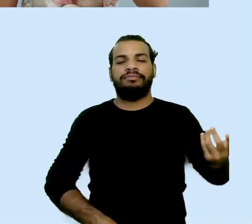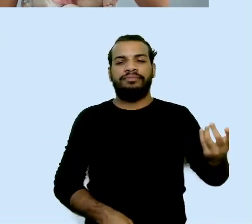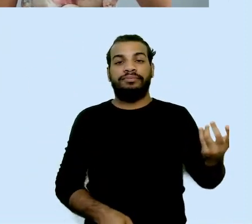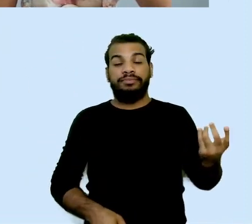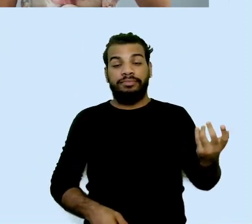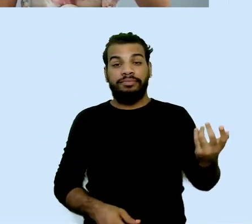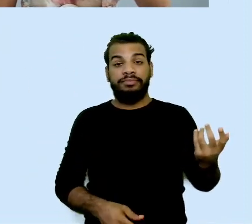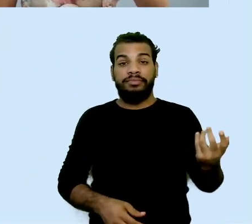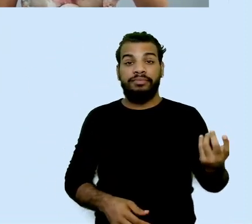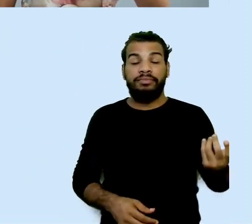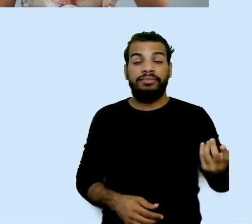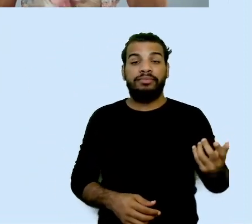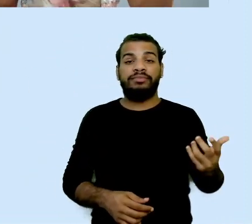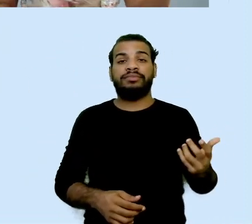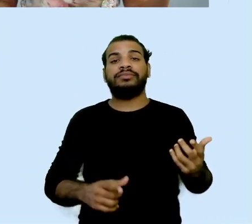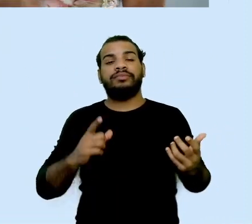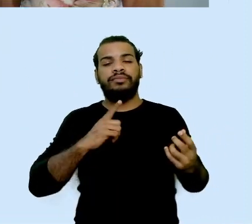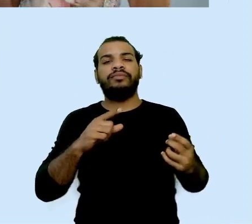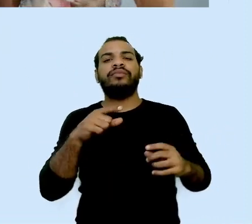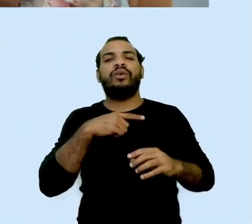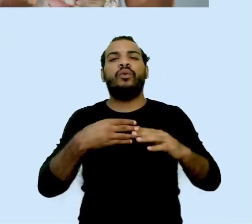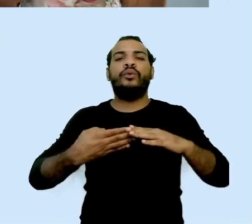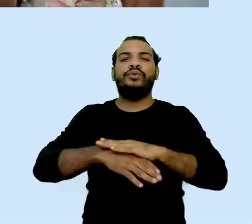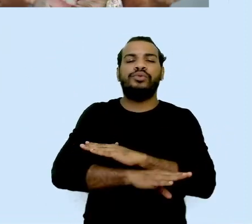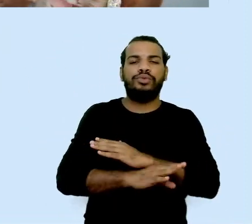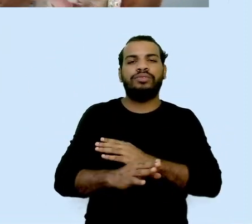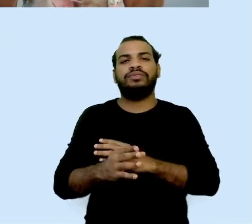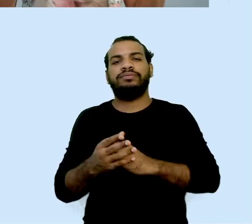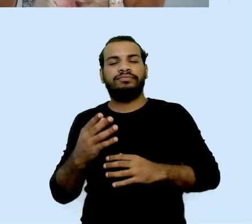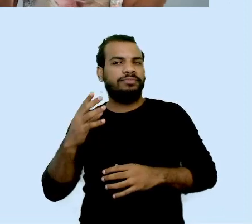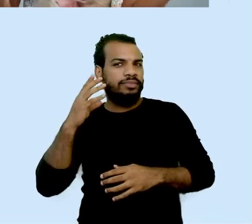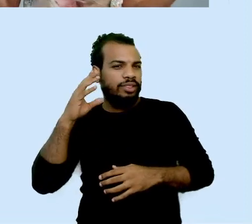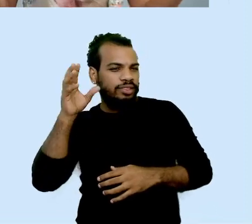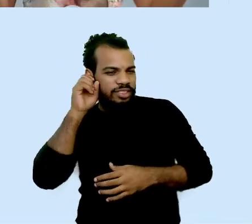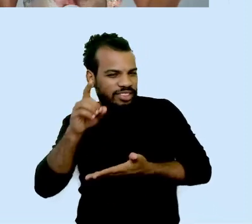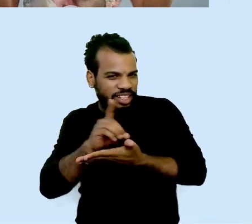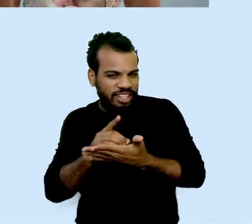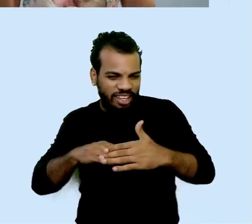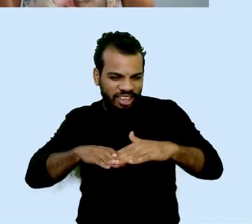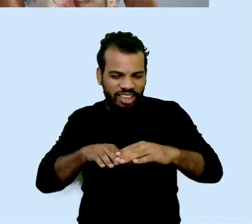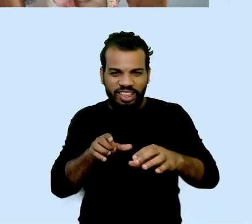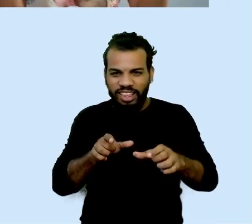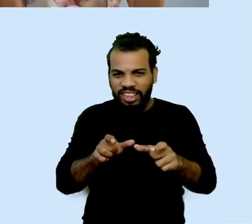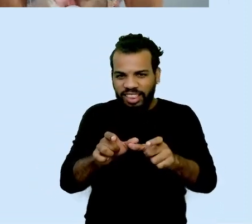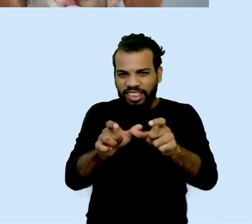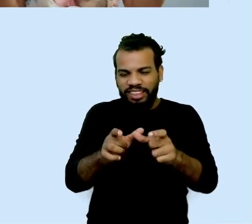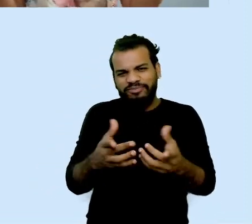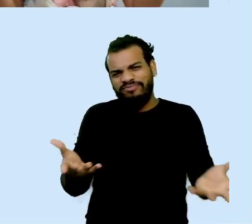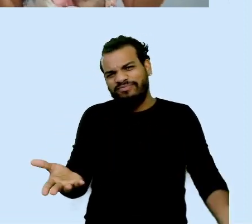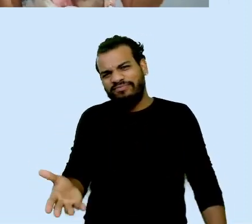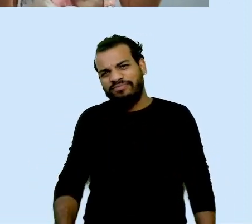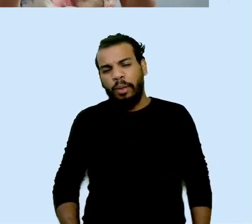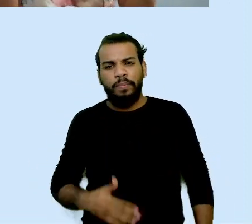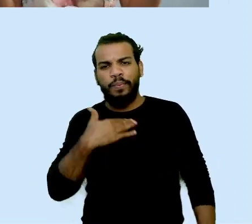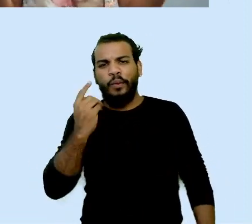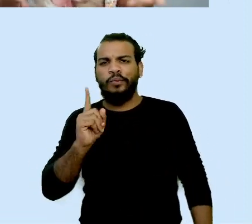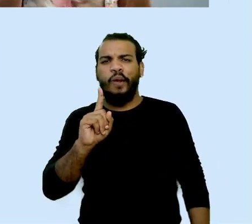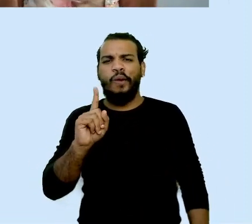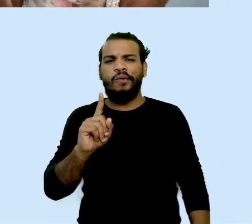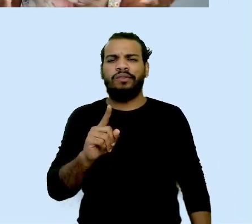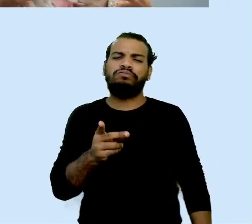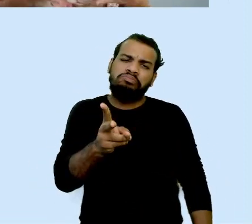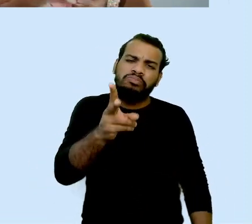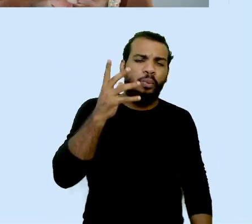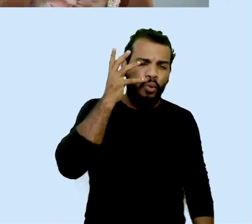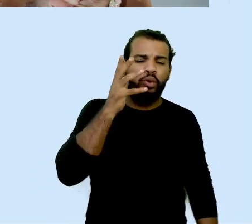como é que eu posso dizer, esse hábito de escutar o CD meio que, né, dando não vou dizer que morreu, porque a música,